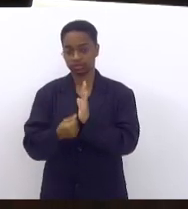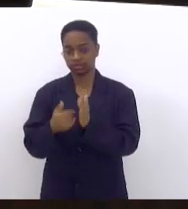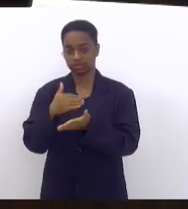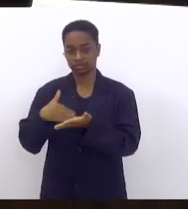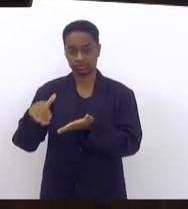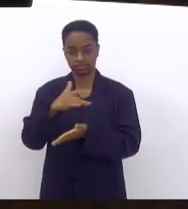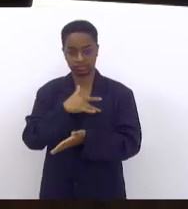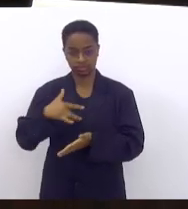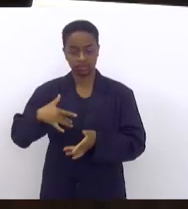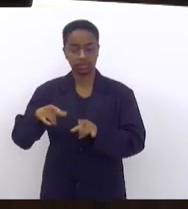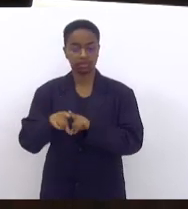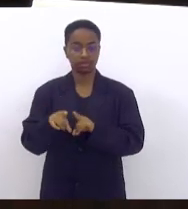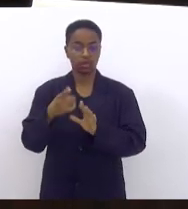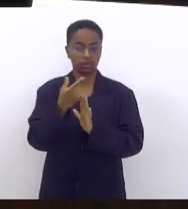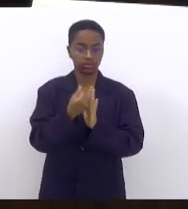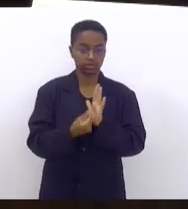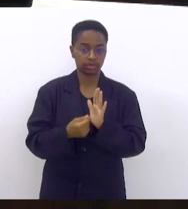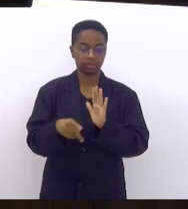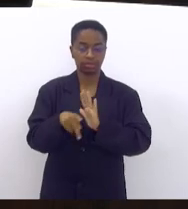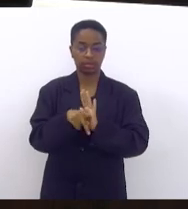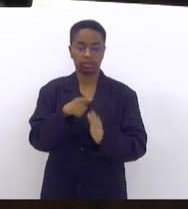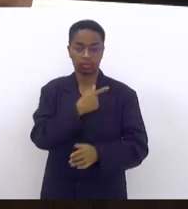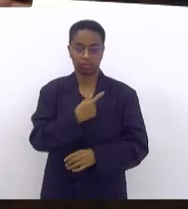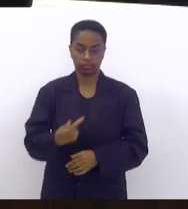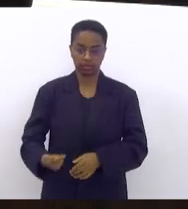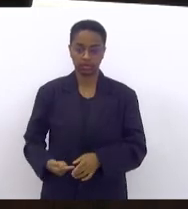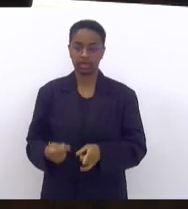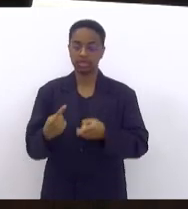é o orçamento do governo do Estado, que engloba